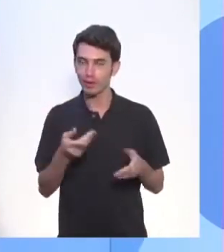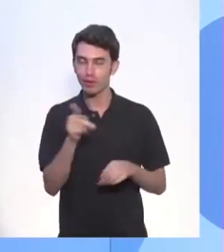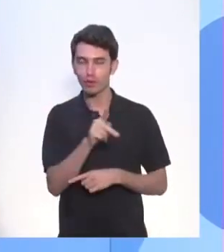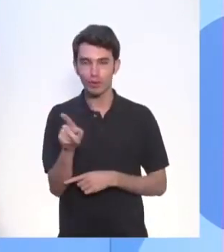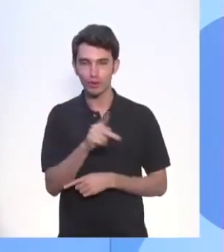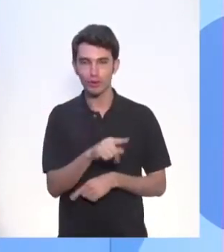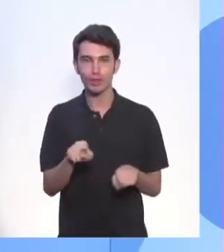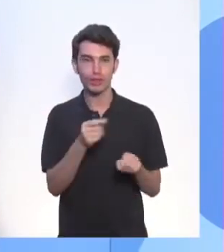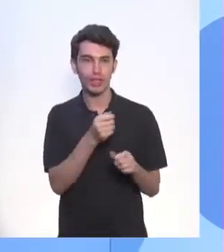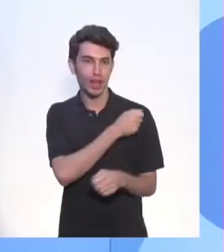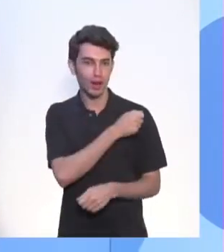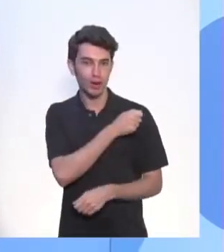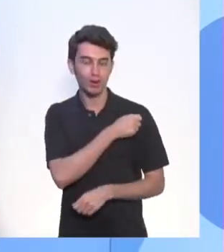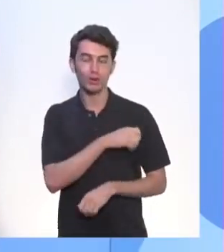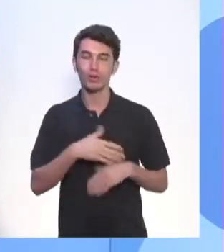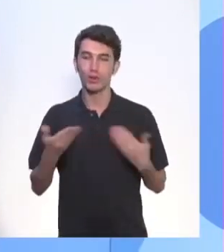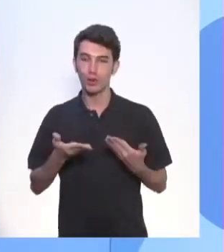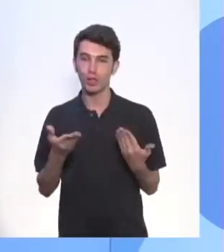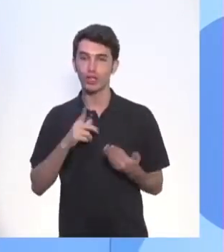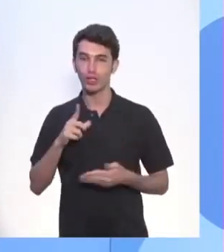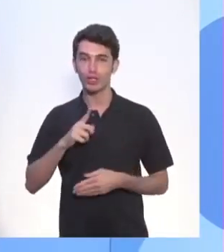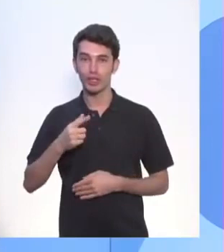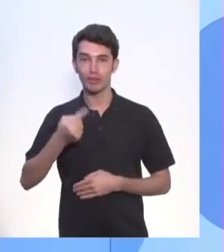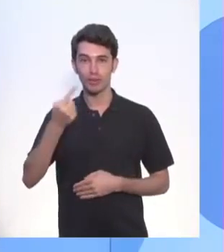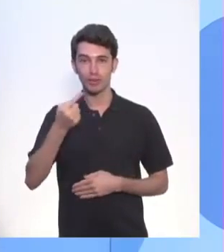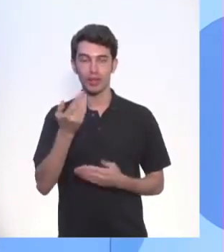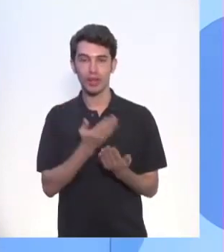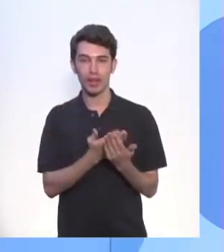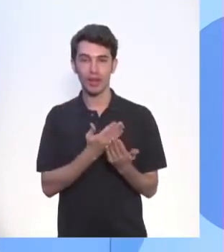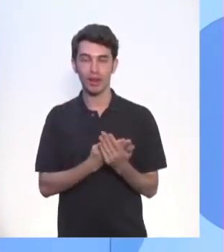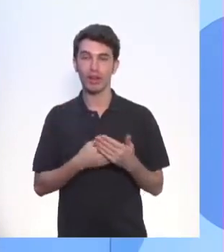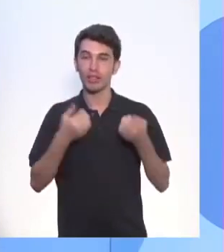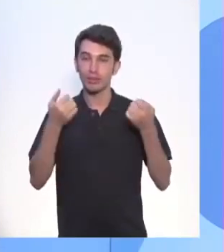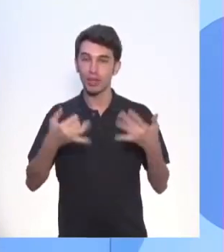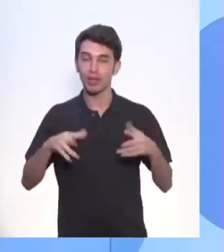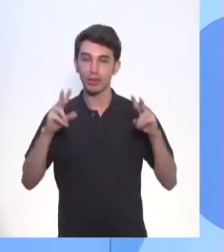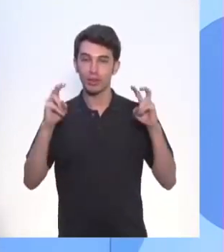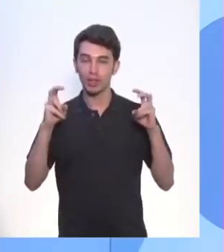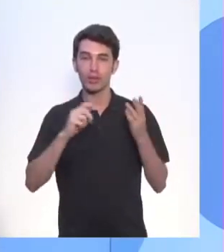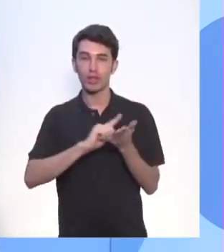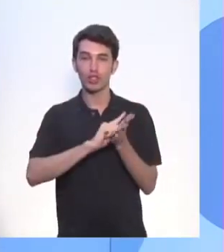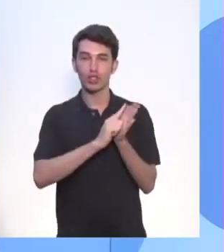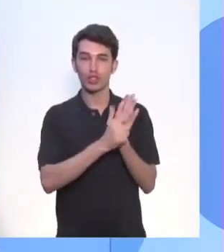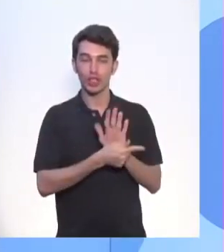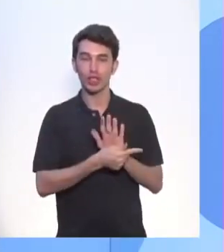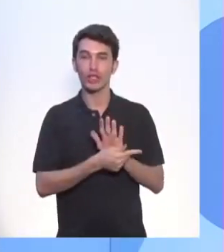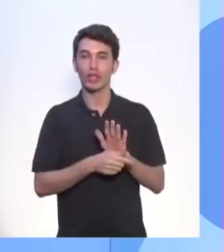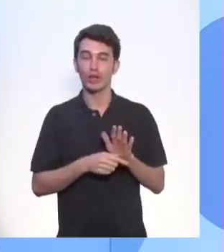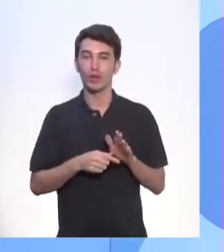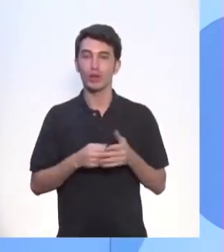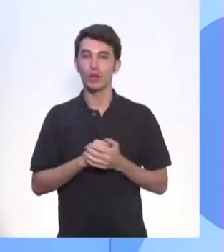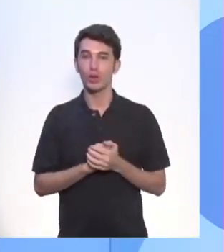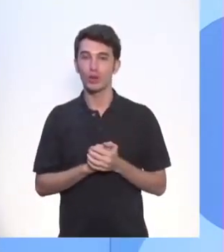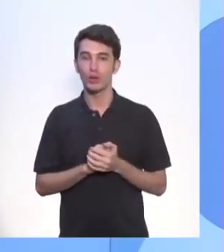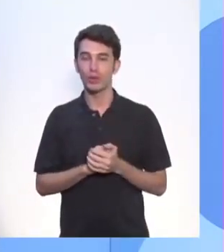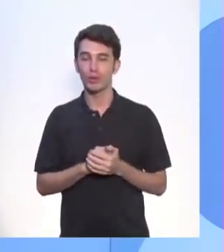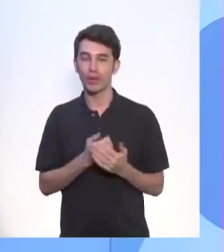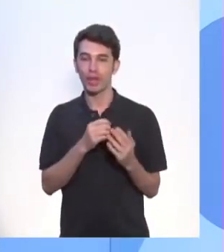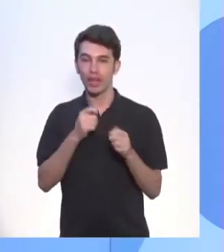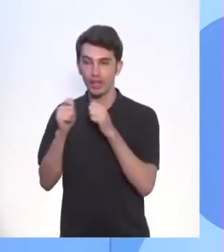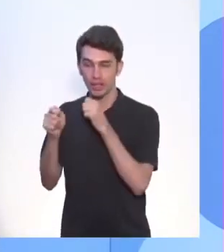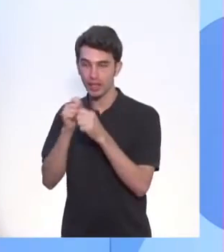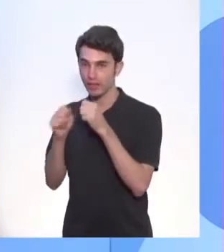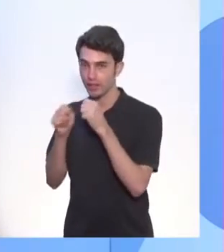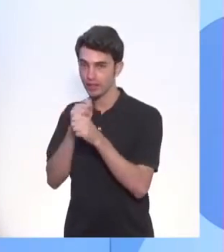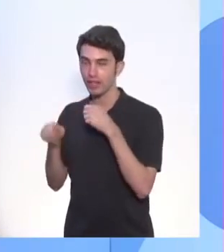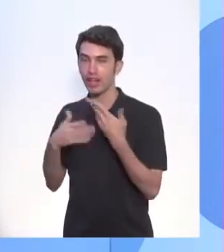professores e alunos. Hoje nós teremos a nossa primeira aula falando sobre o gênero entrevista. Nessas aulas serão uma sequência